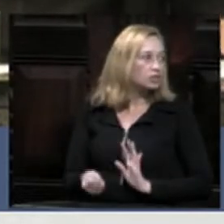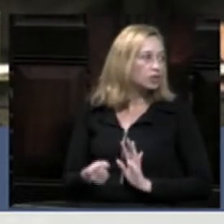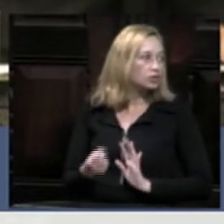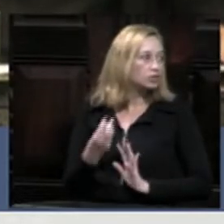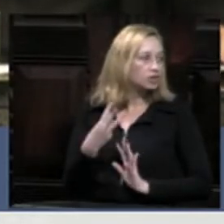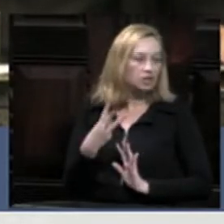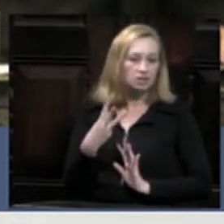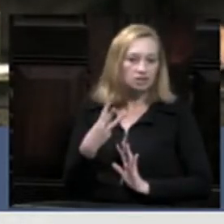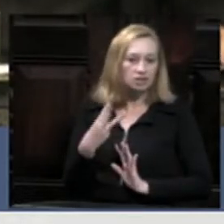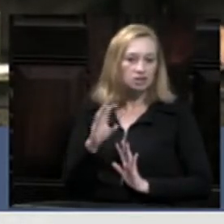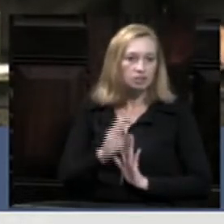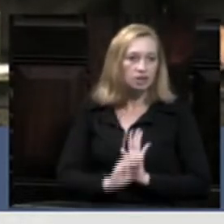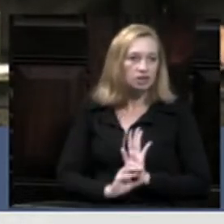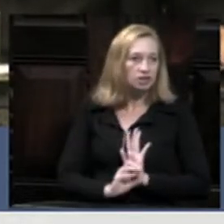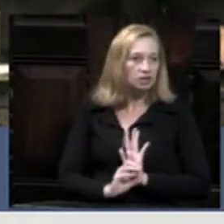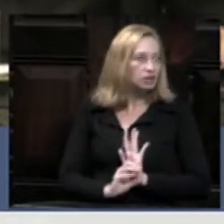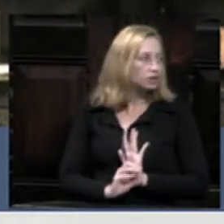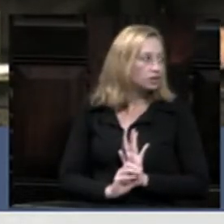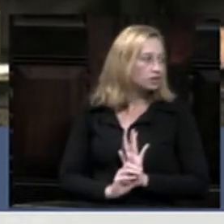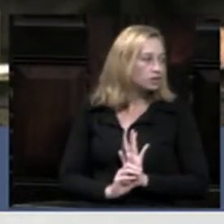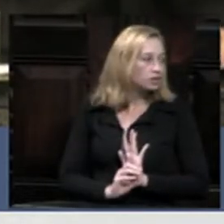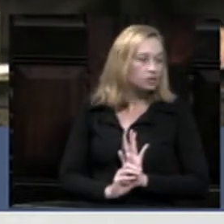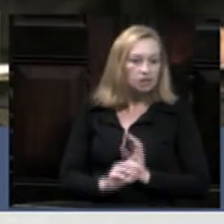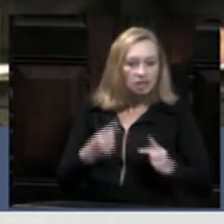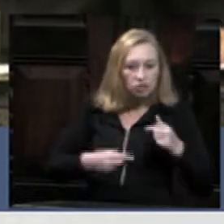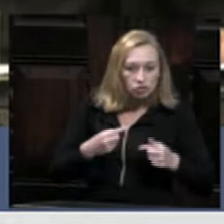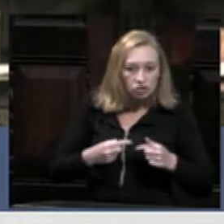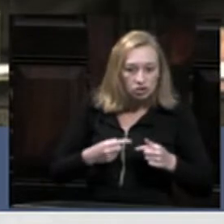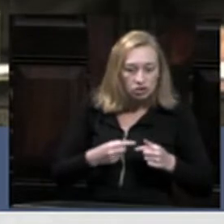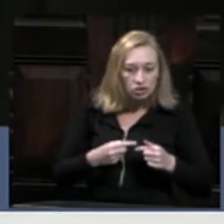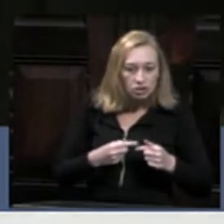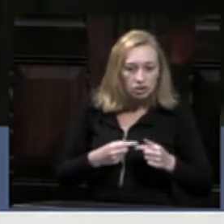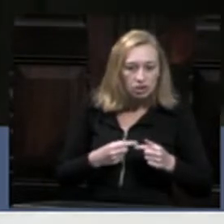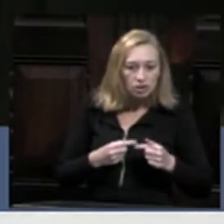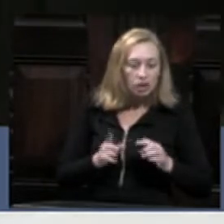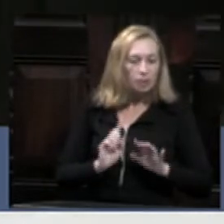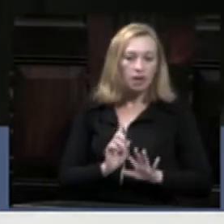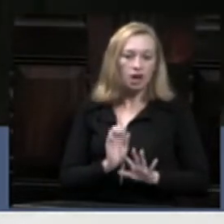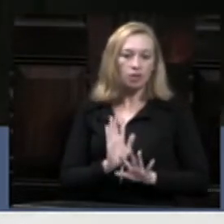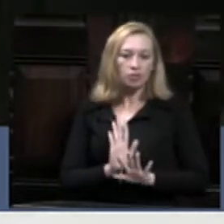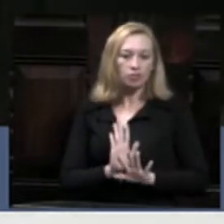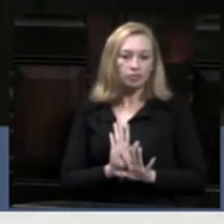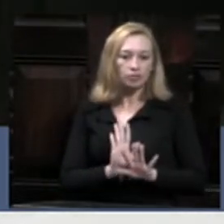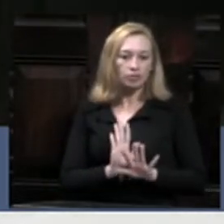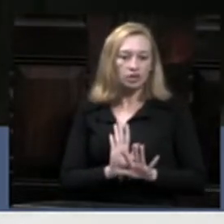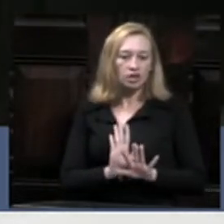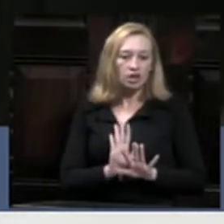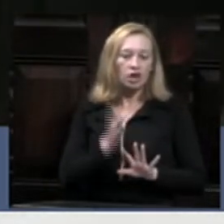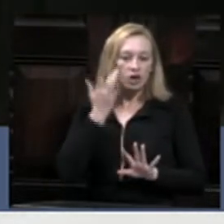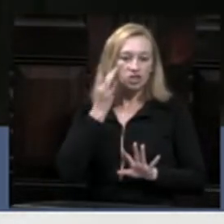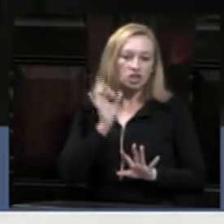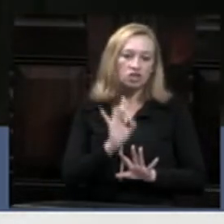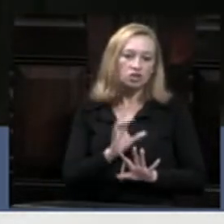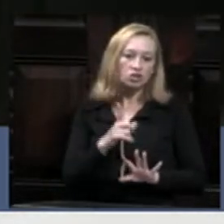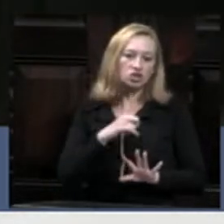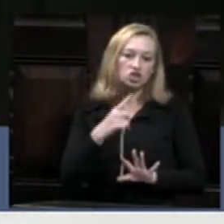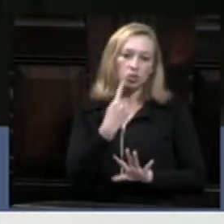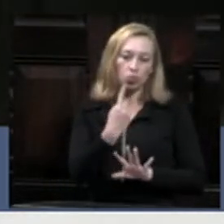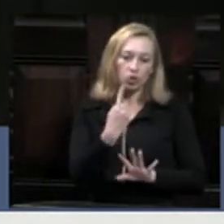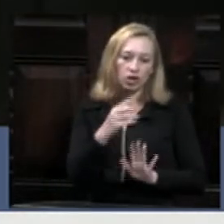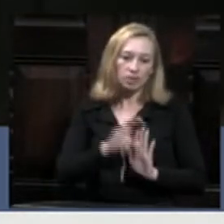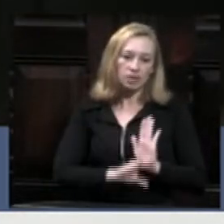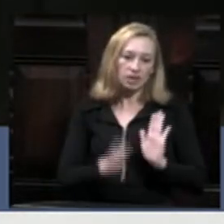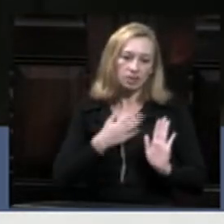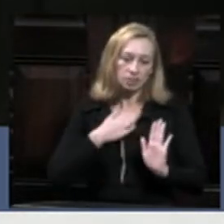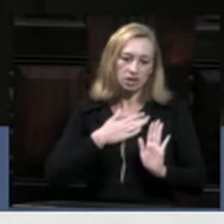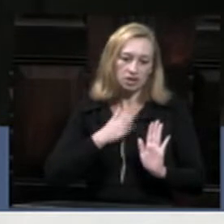Marquinhos. O projeto recebeu. Você quer discutir, não? Não, eu achei que só havia uma emenda minha. Três. Então,